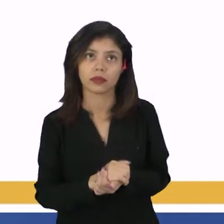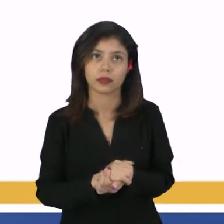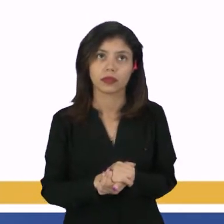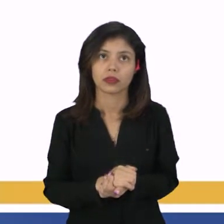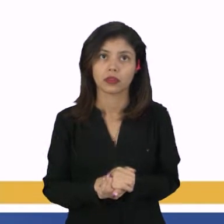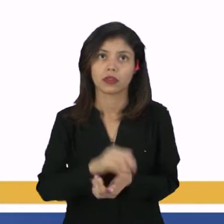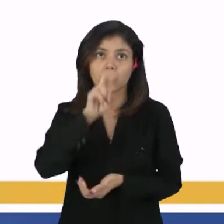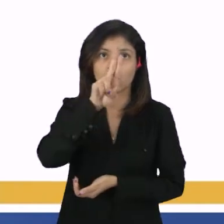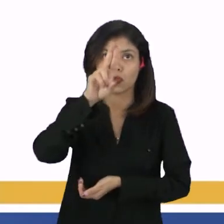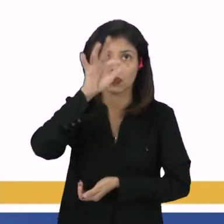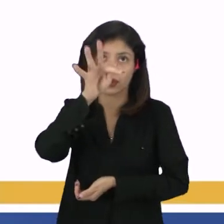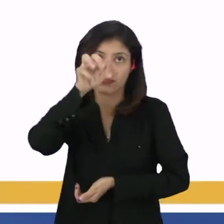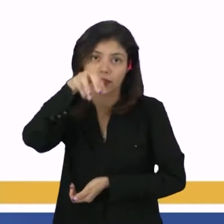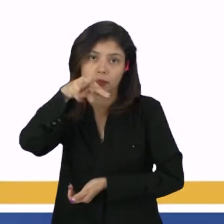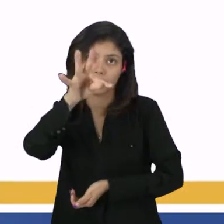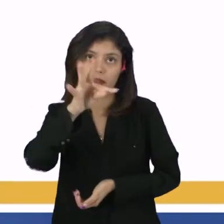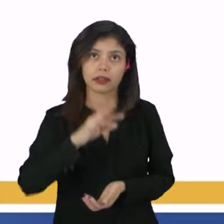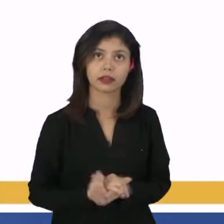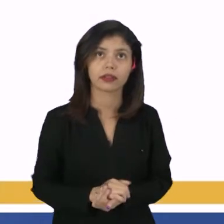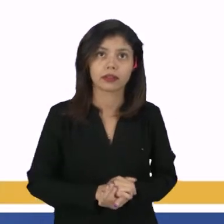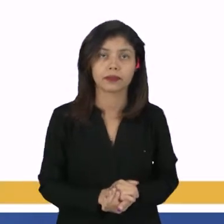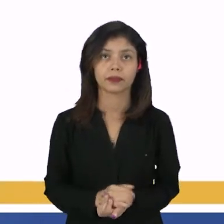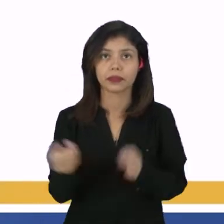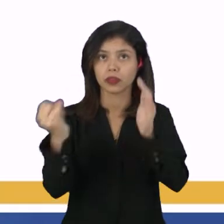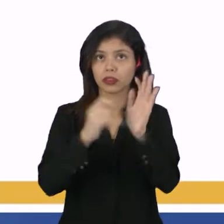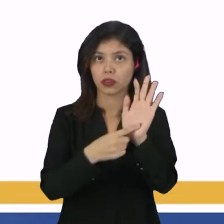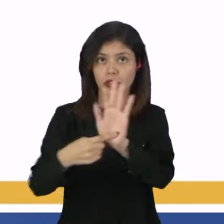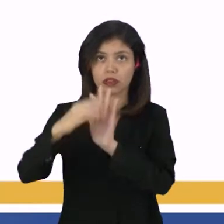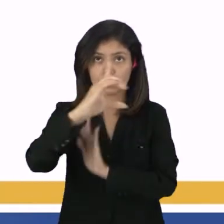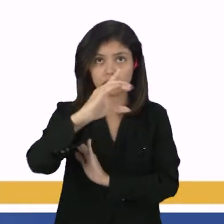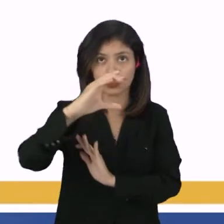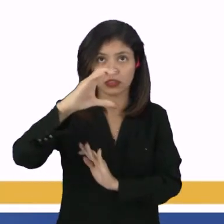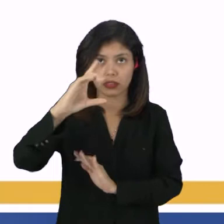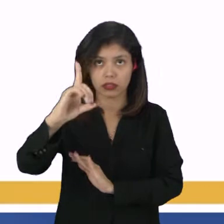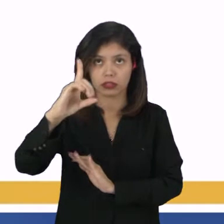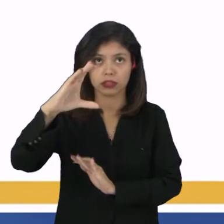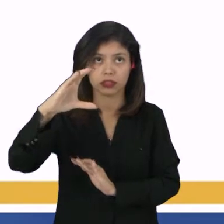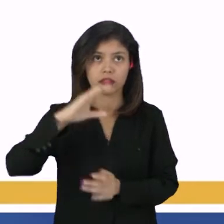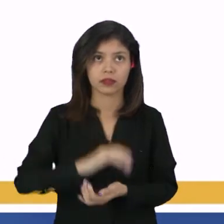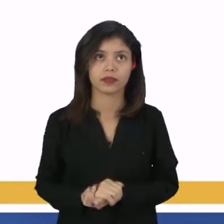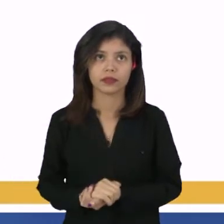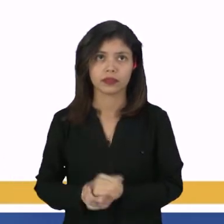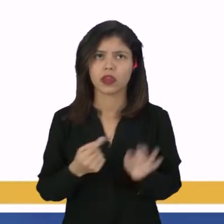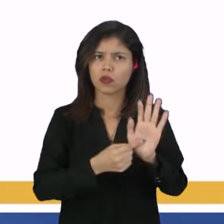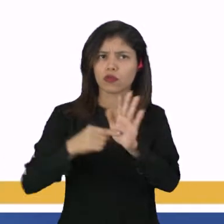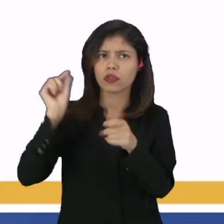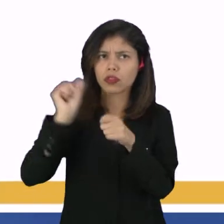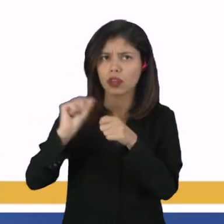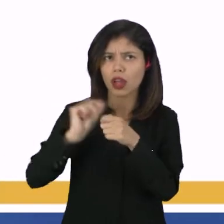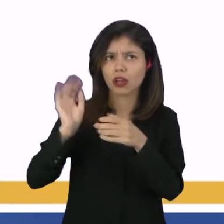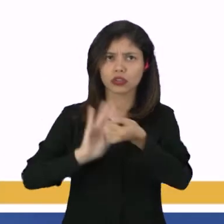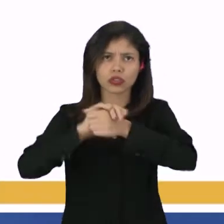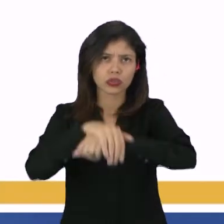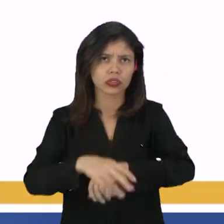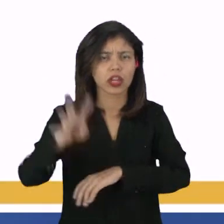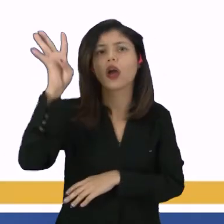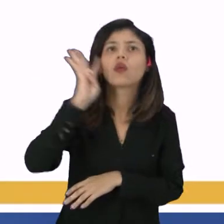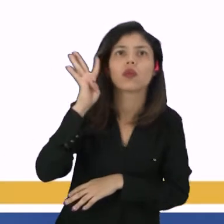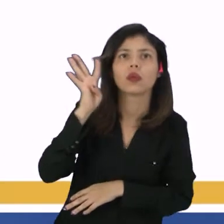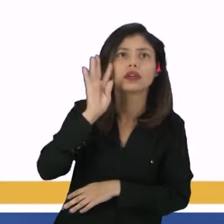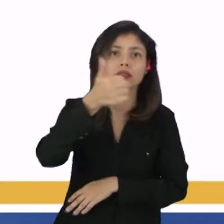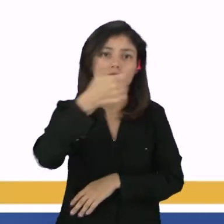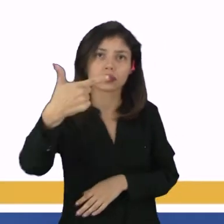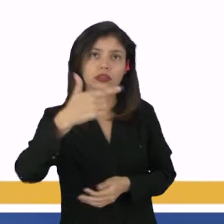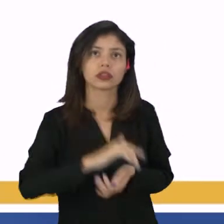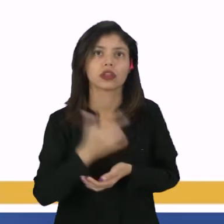da Universidade Federal de Mato Grosso, da UFMT, identificado como DC. A postagem feita na noite desta